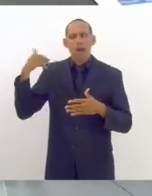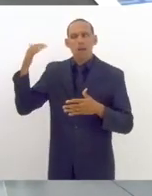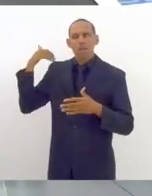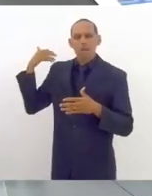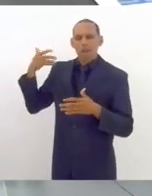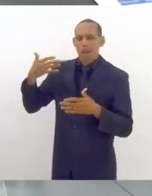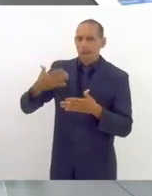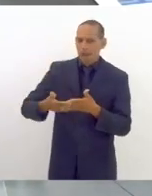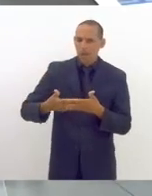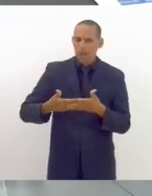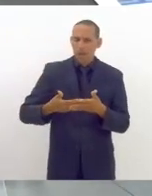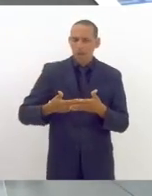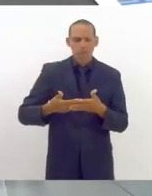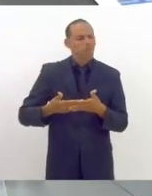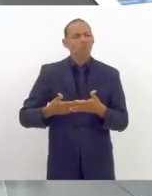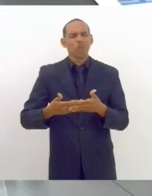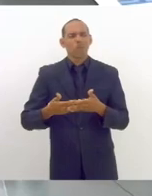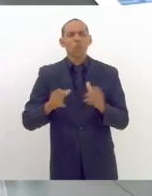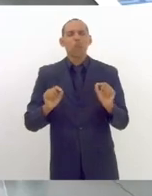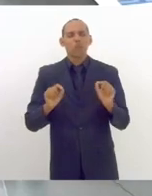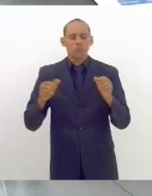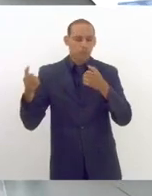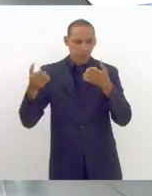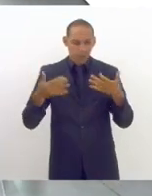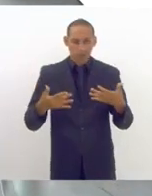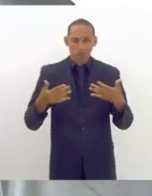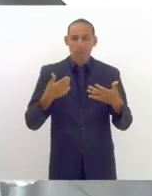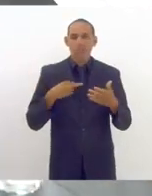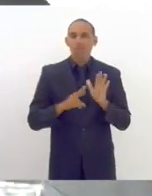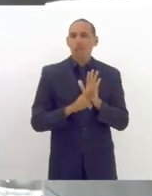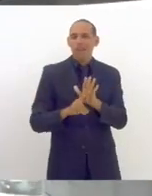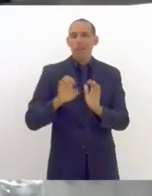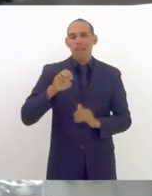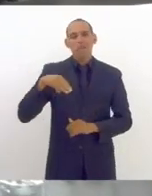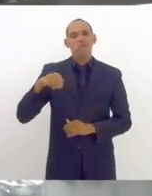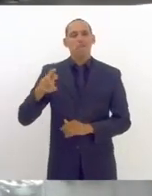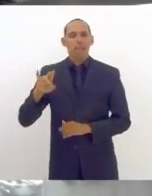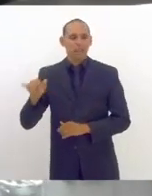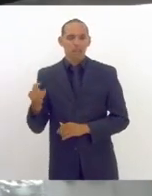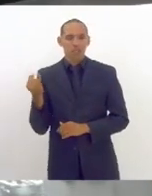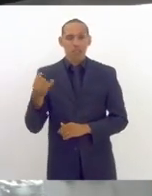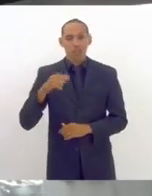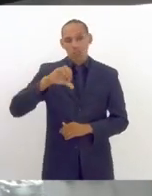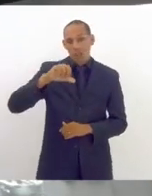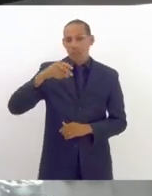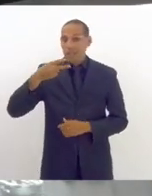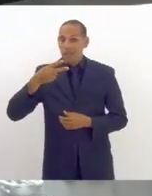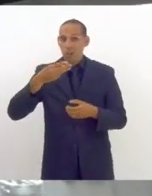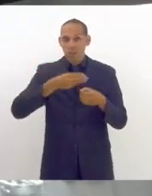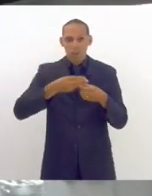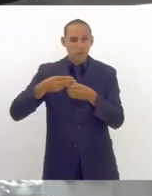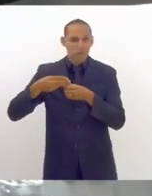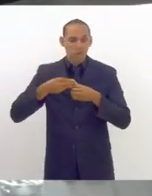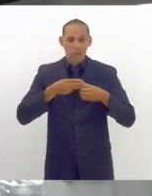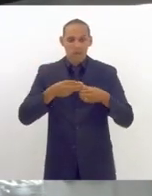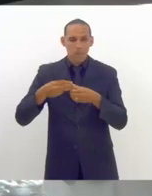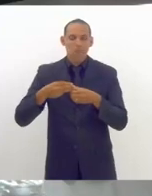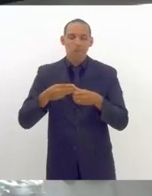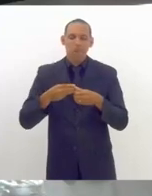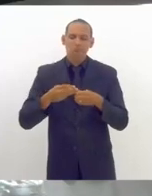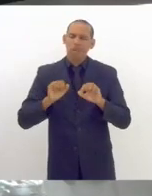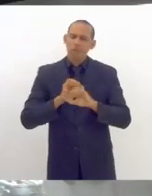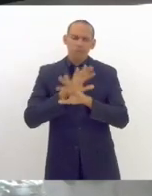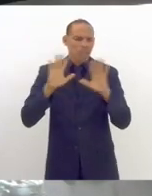na verdade eu tô aqui representando em média são os 92 municípios e claro